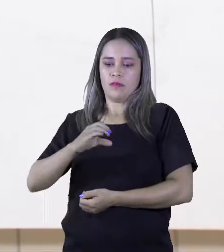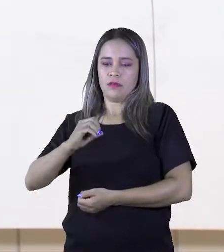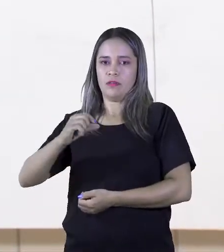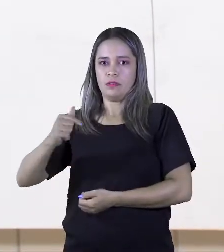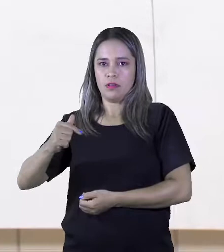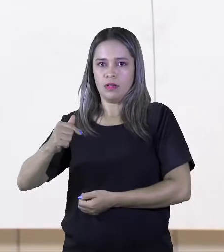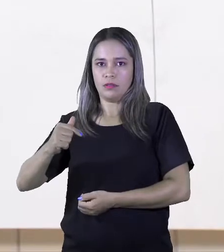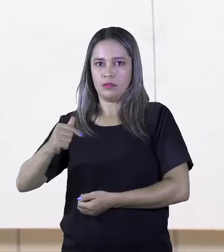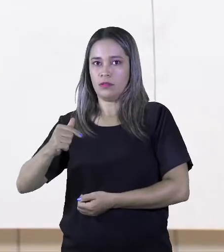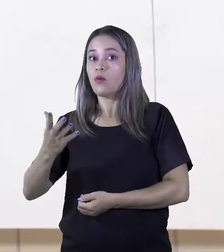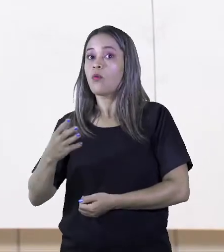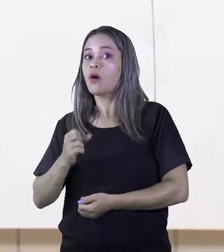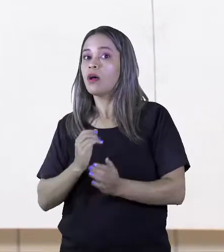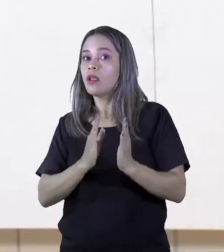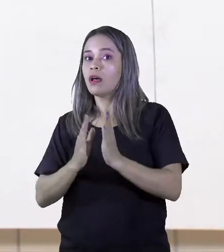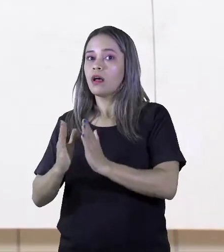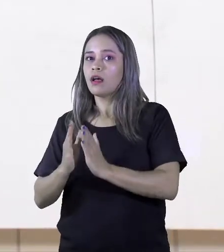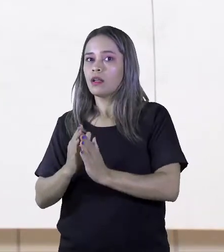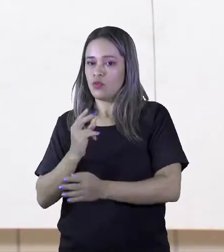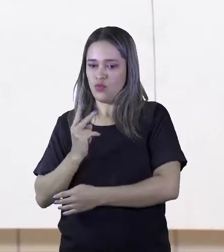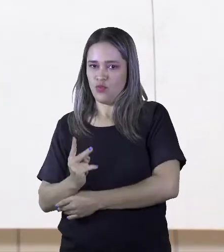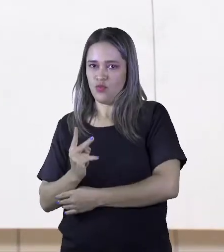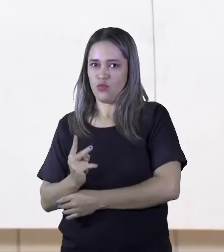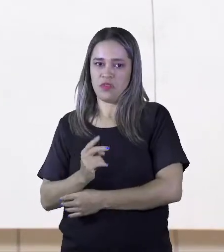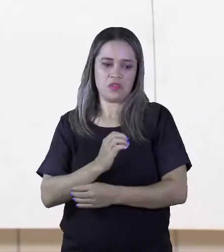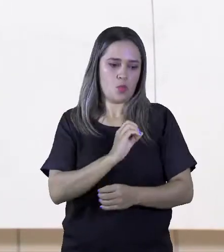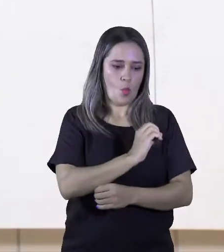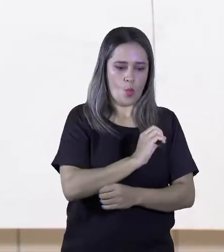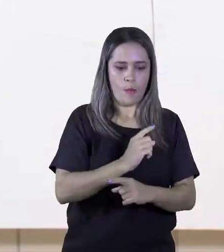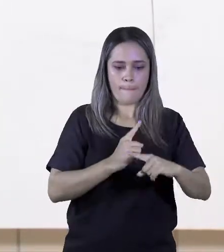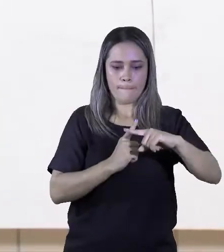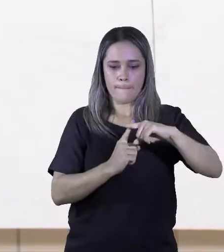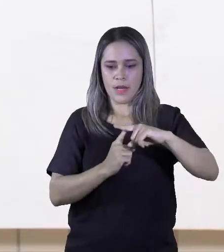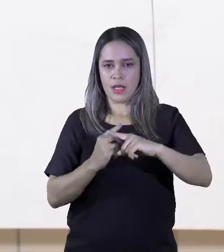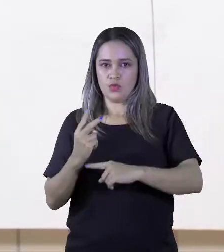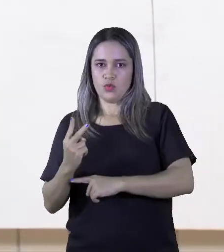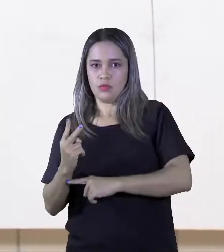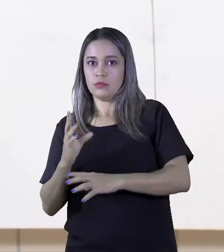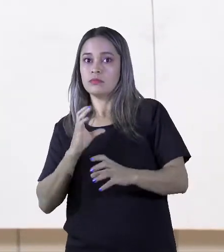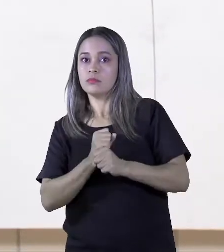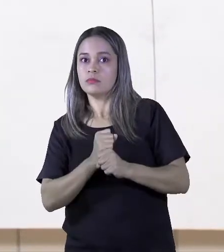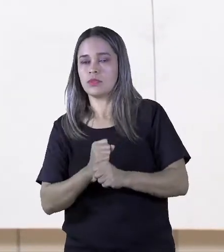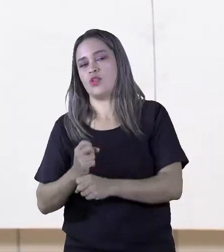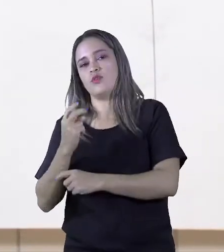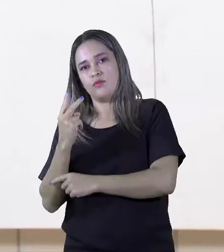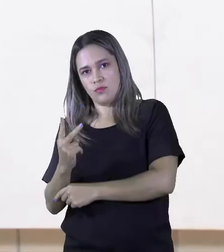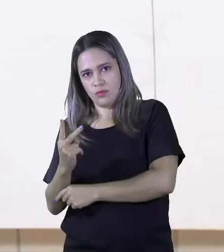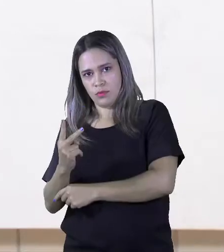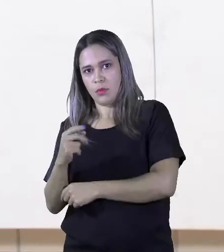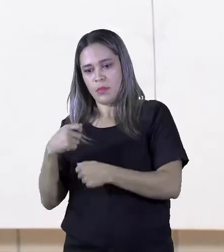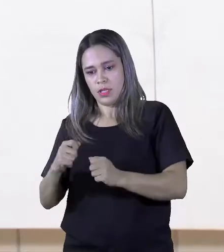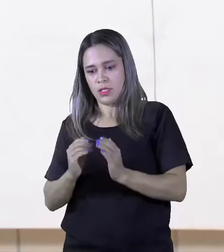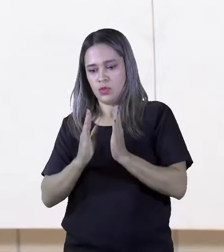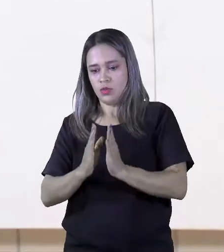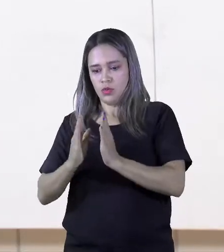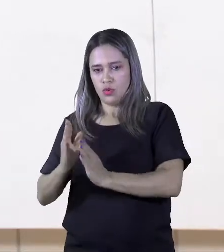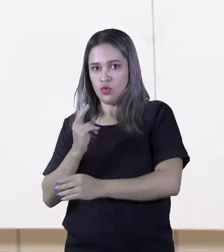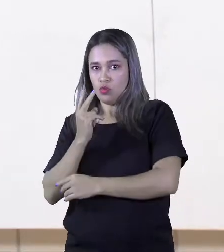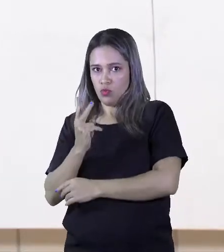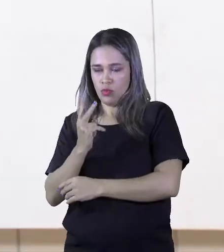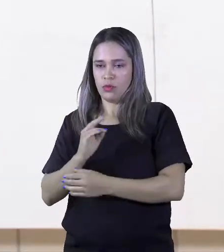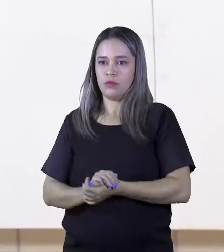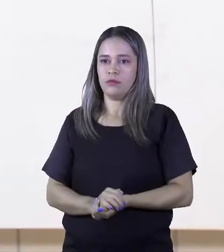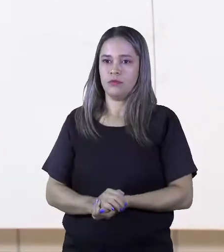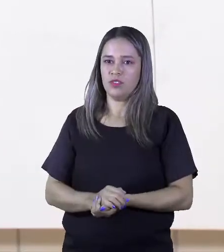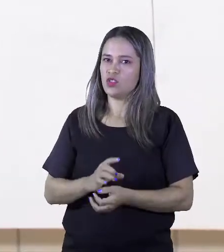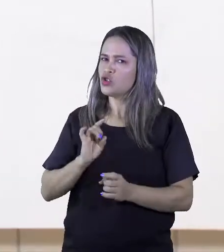centésimos? 2. Nenhuma mais 2, eu vou precisar então ter 2 casas após a vírgula, tá? Só para a gente